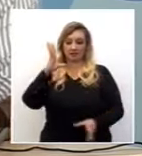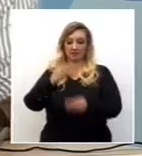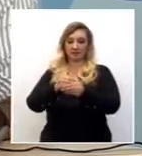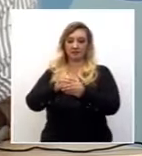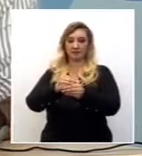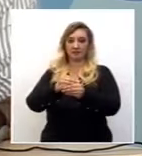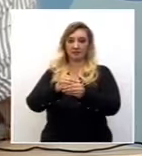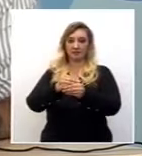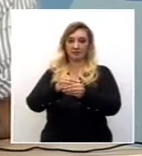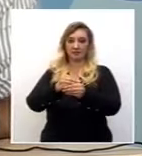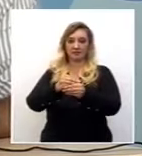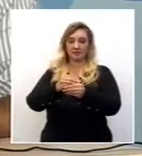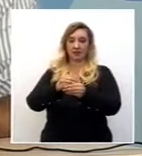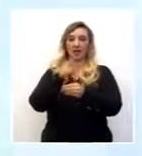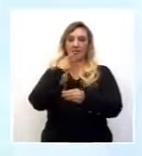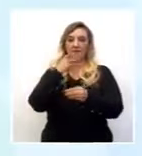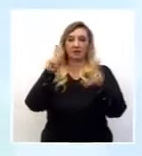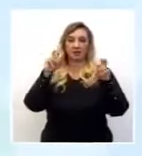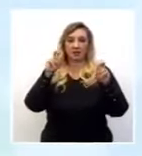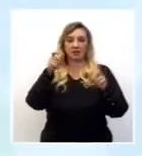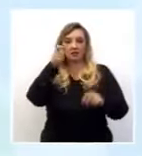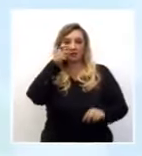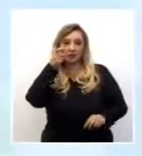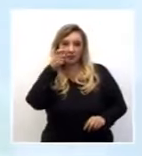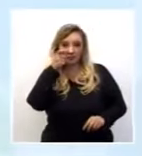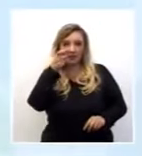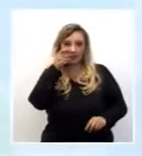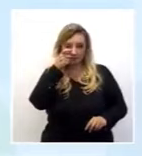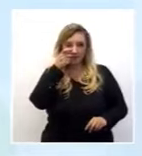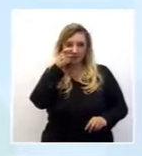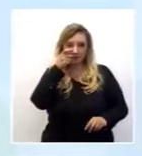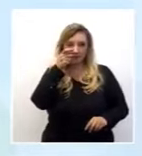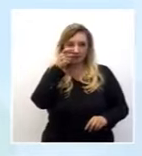hoje nós falamos então do acompanhamento